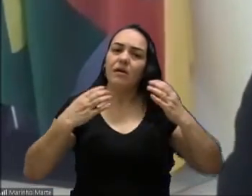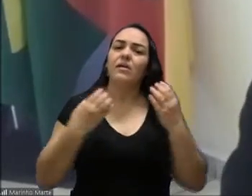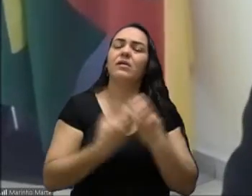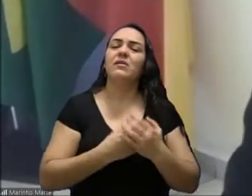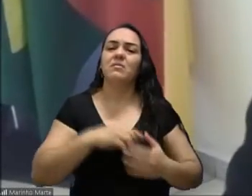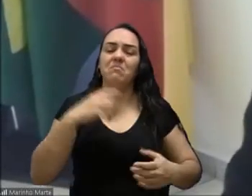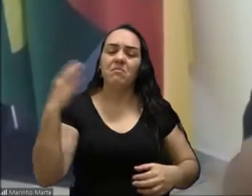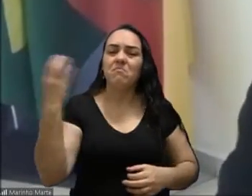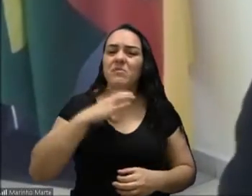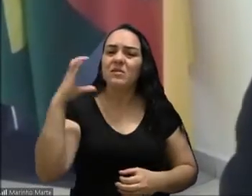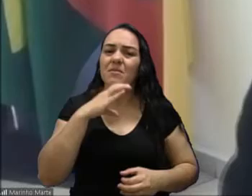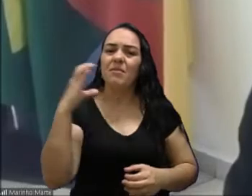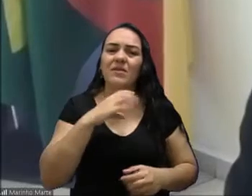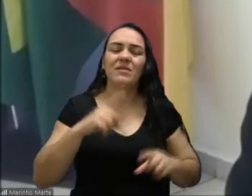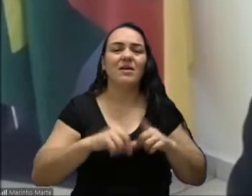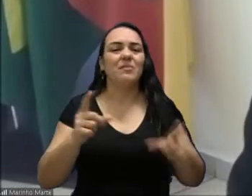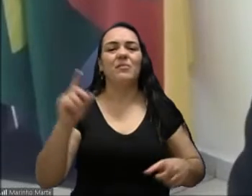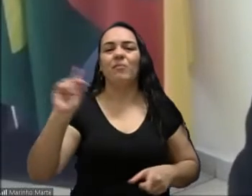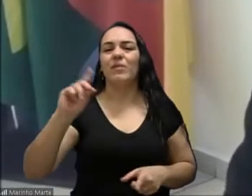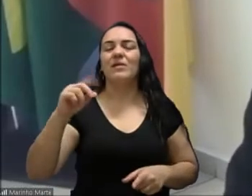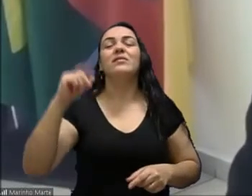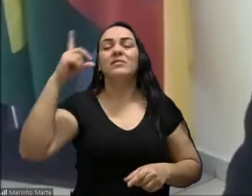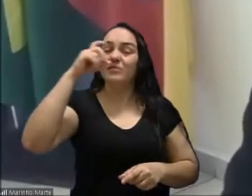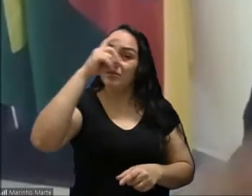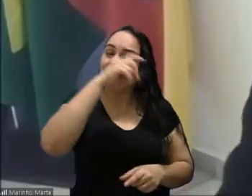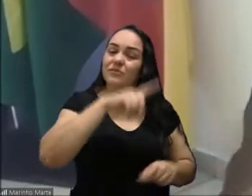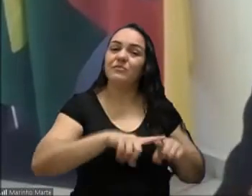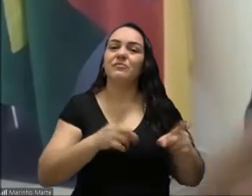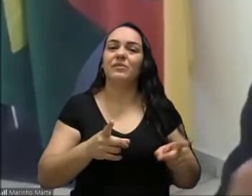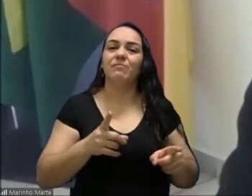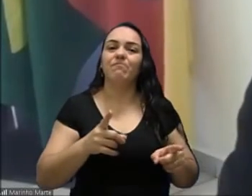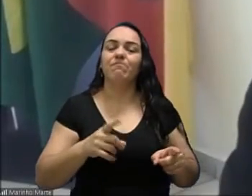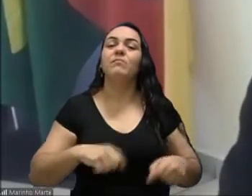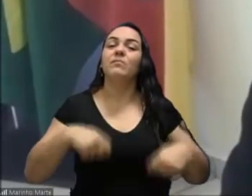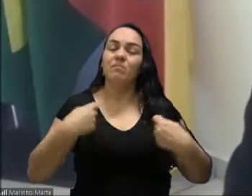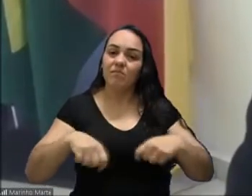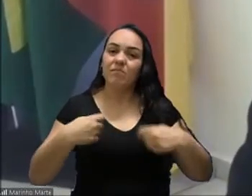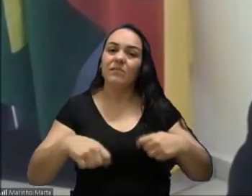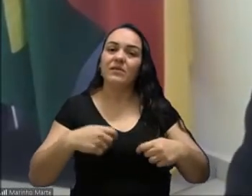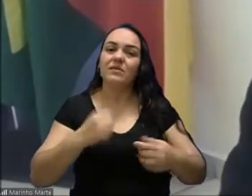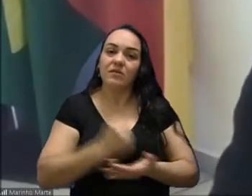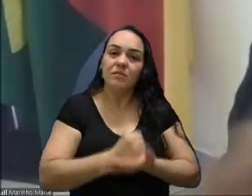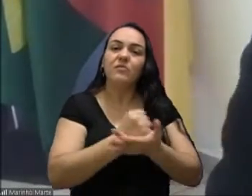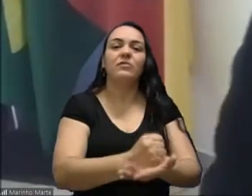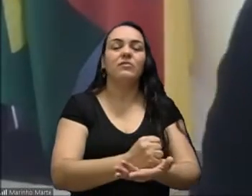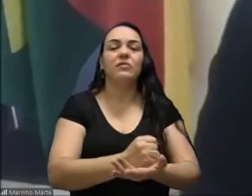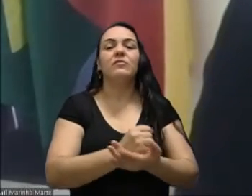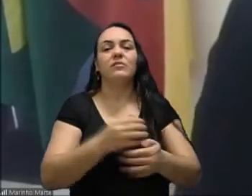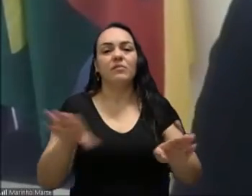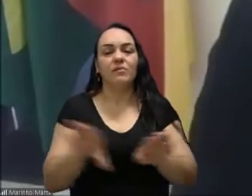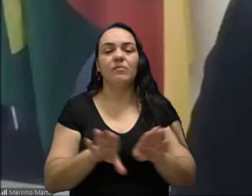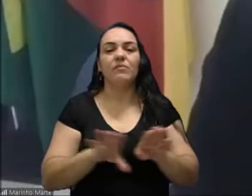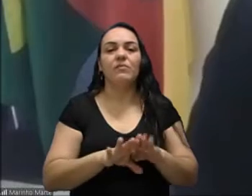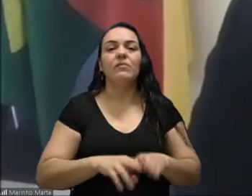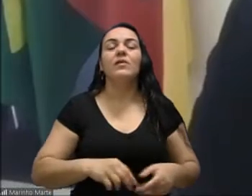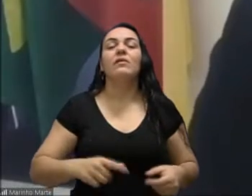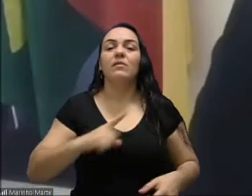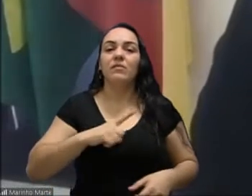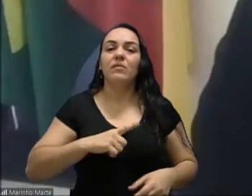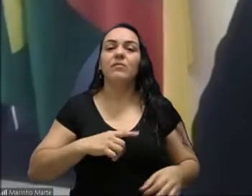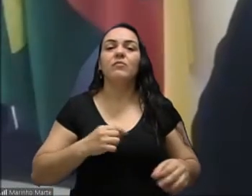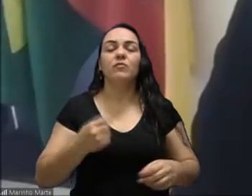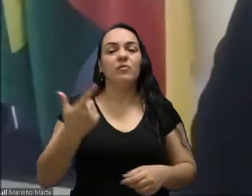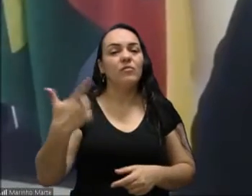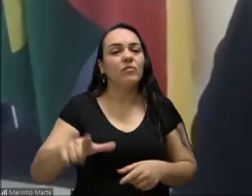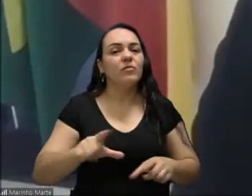agilidade no nosso processo legislativo, literalmente carece de uma outra agilidade. Nós temos outros projetos